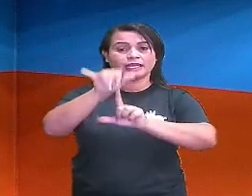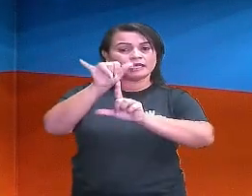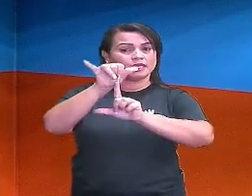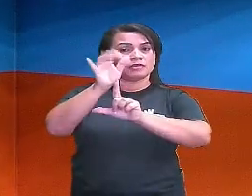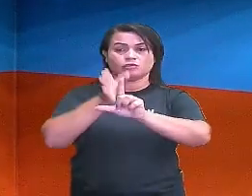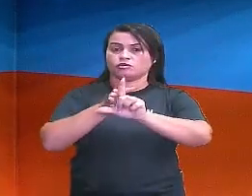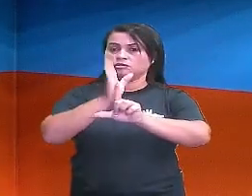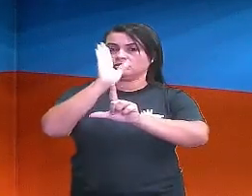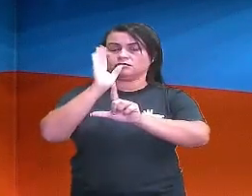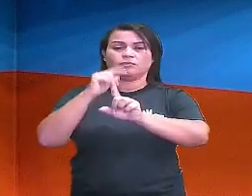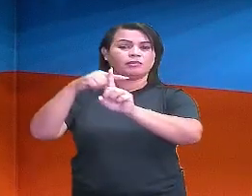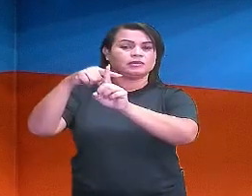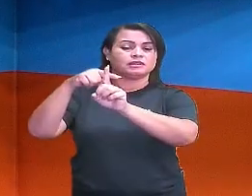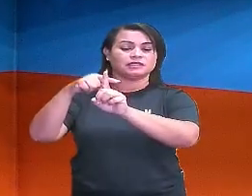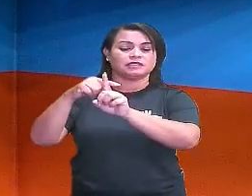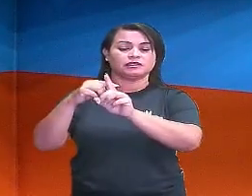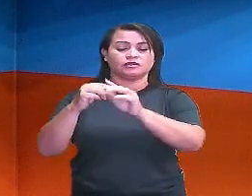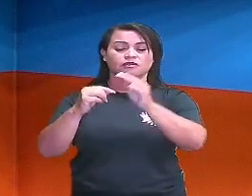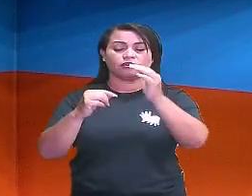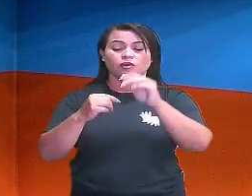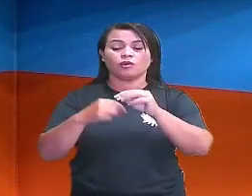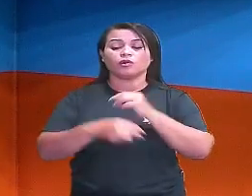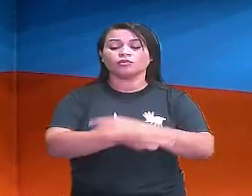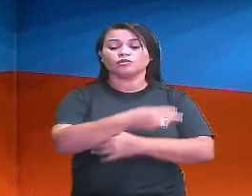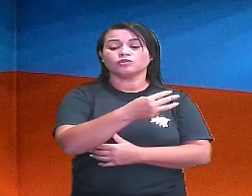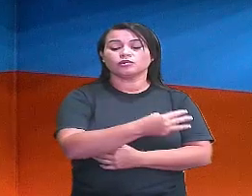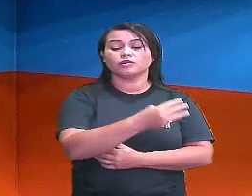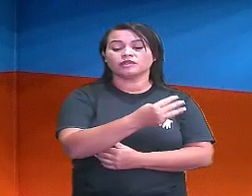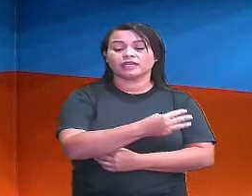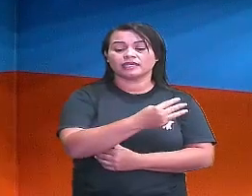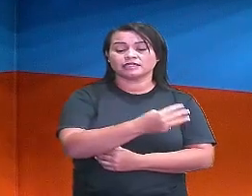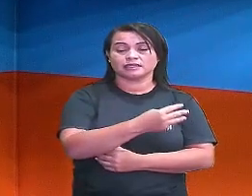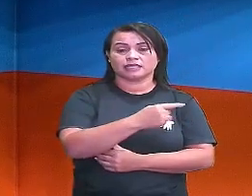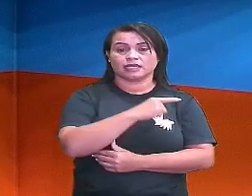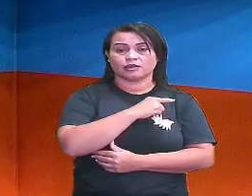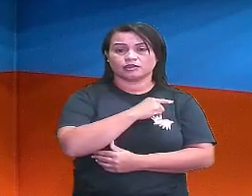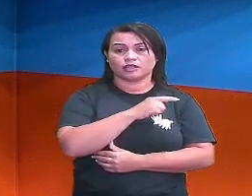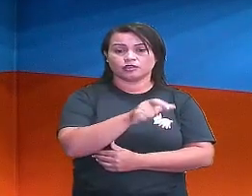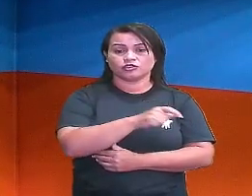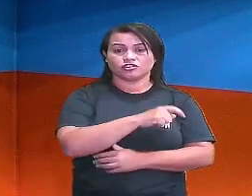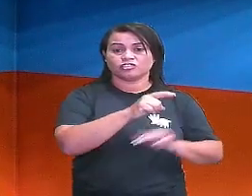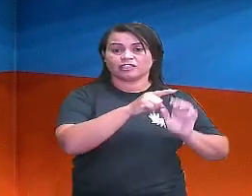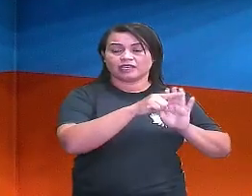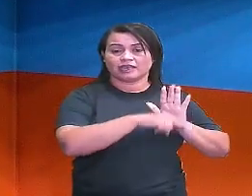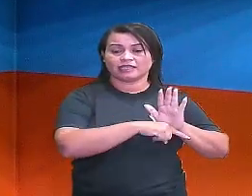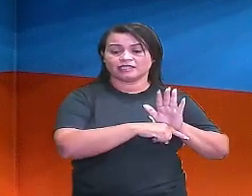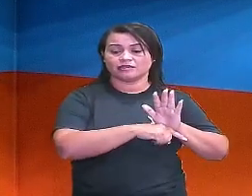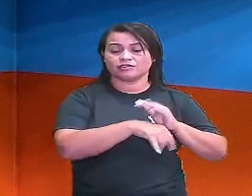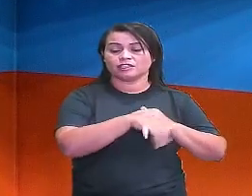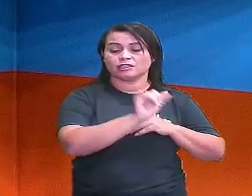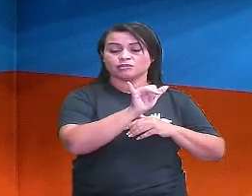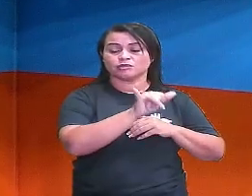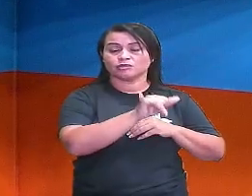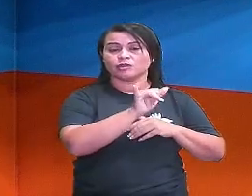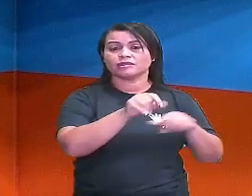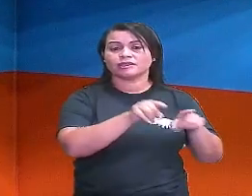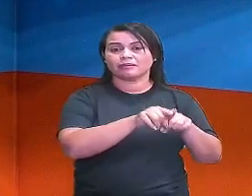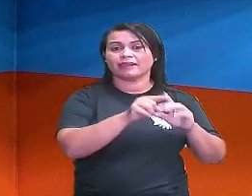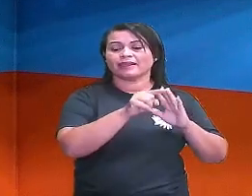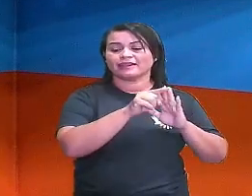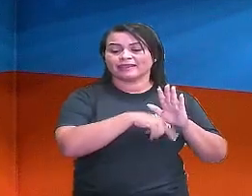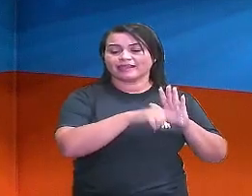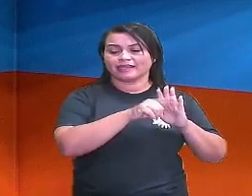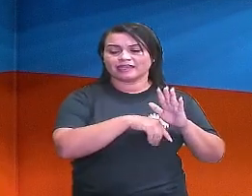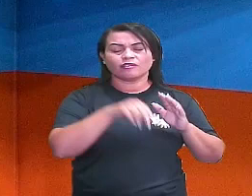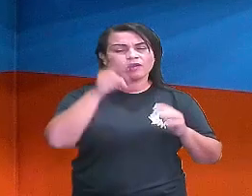permanece positivo. No terceiro quadrante, eu tenho X negativo e Y negativo. Por que isso? Lembra